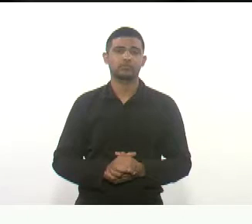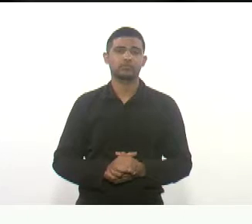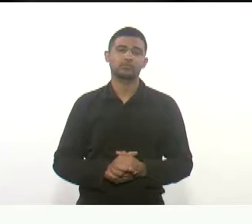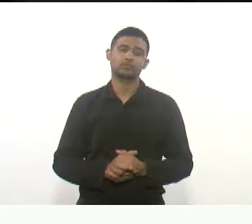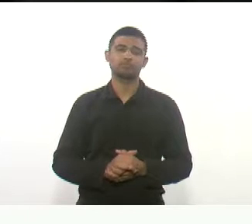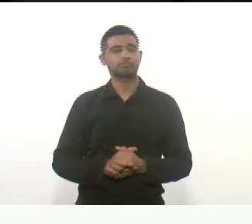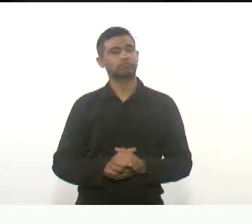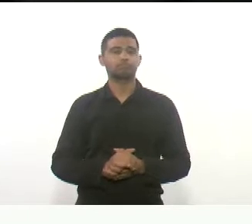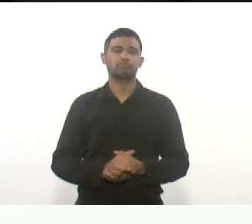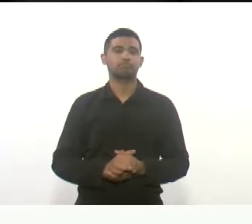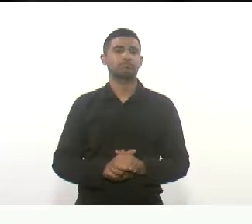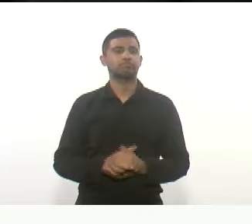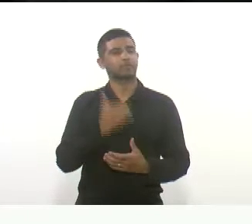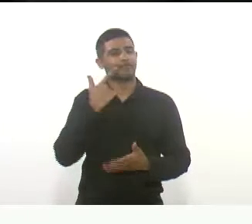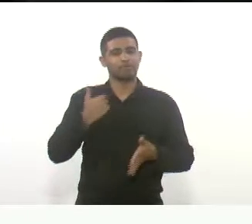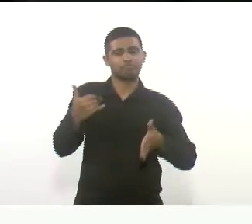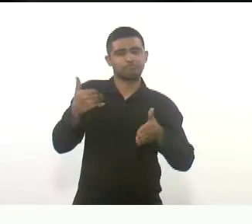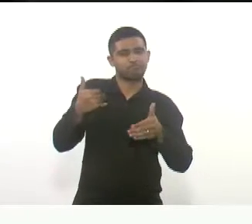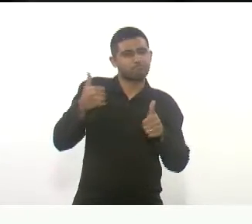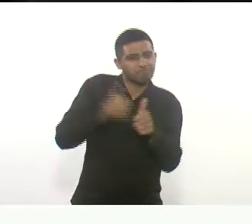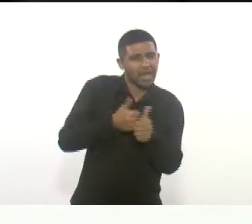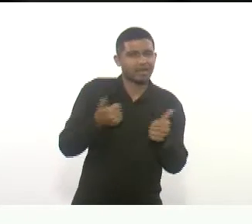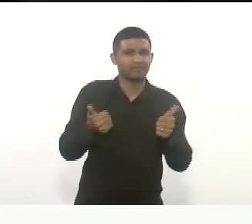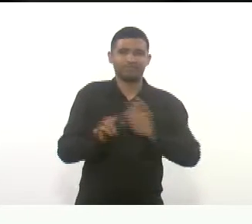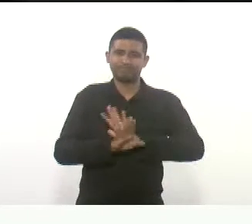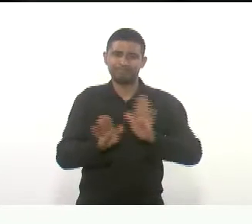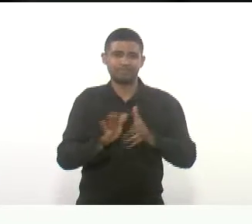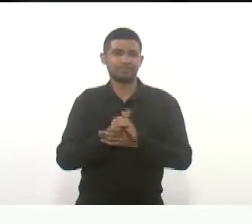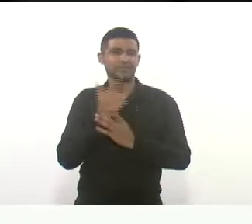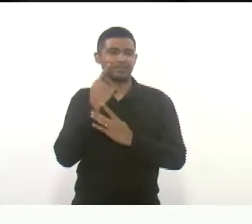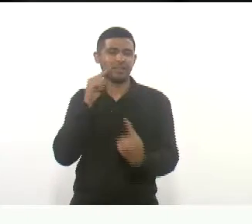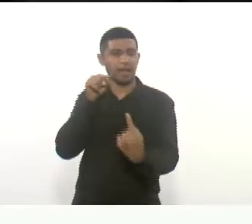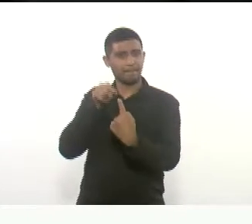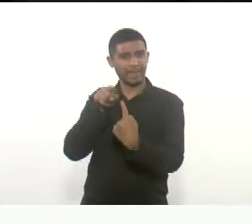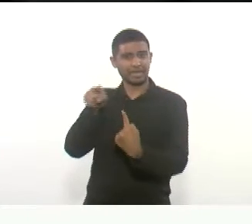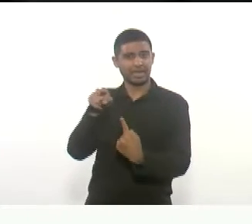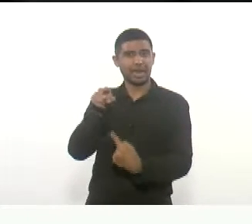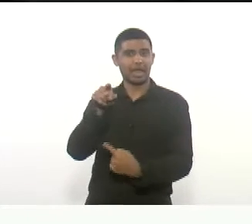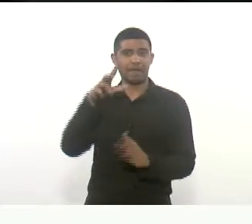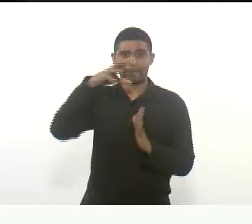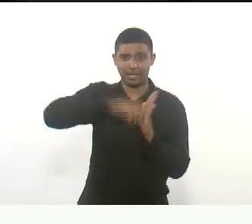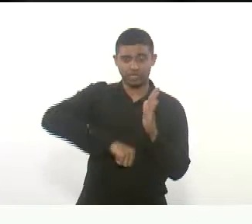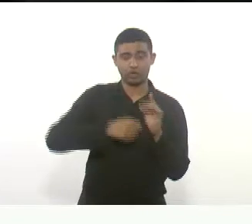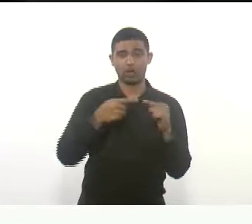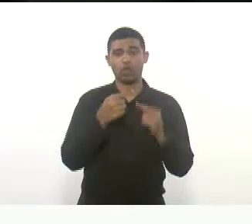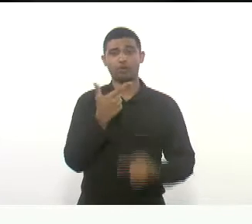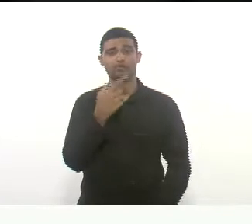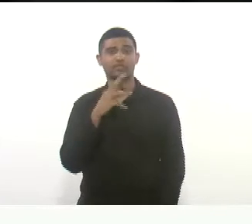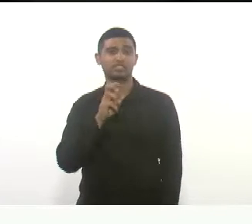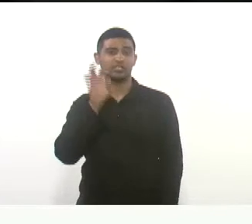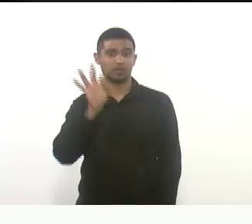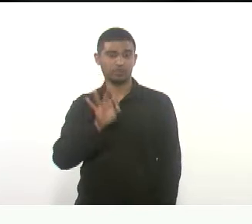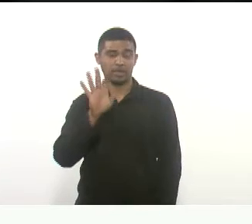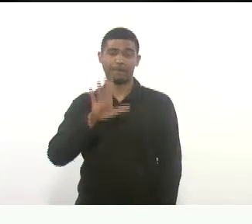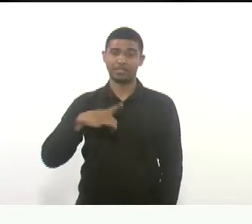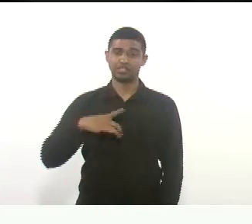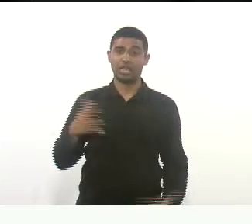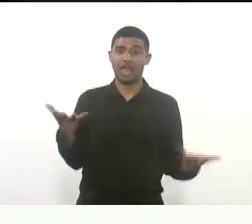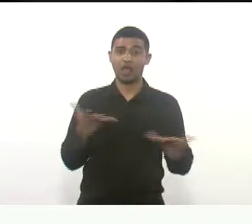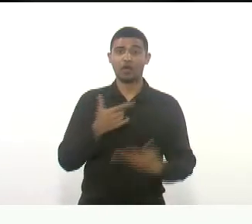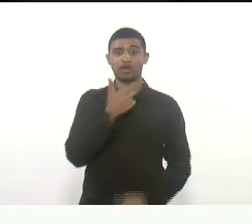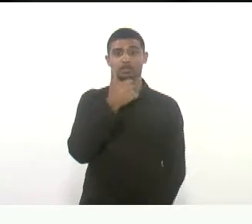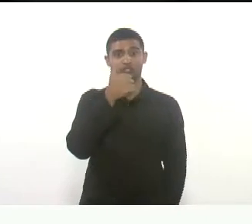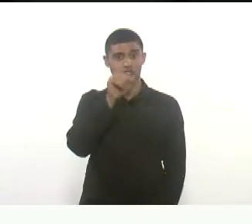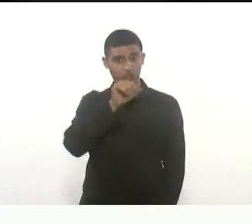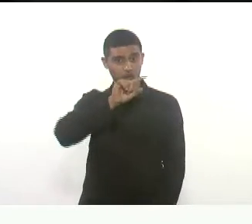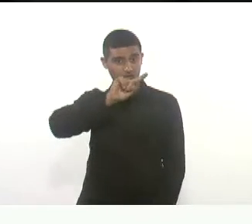assim, não tão próximo quanto o percentual de escolas. A meta do percentual de matrícula é 25%, a gente está em 18,5%, de novo